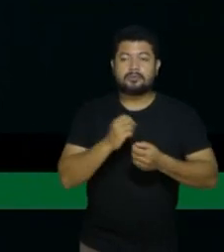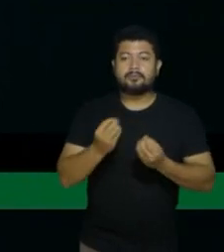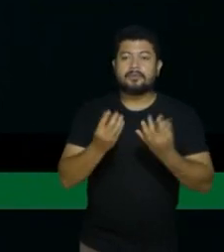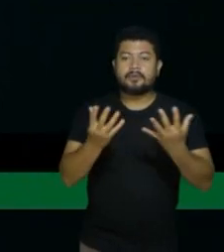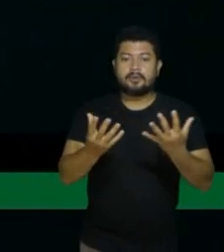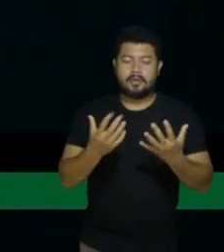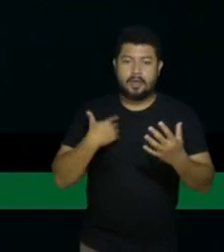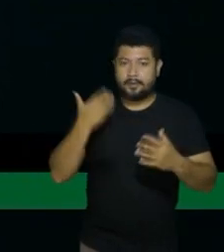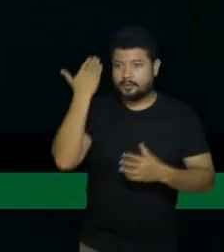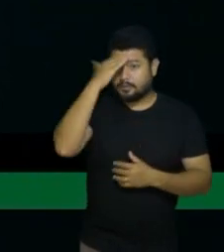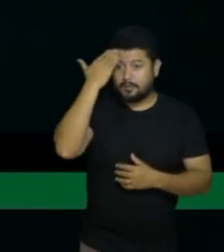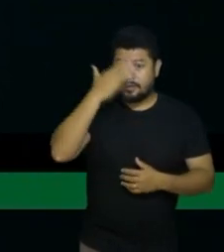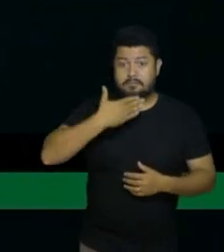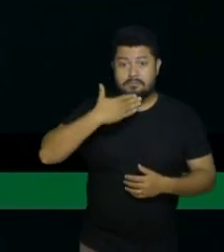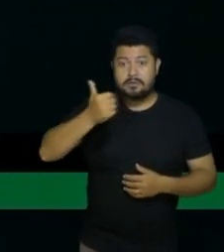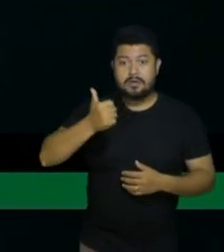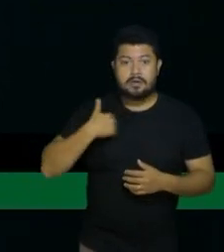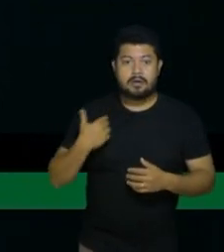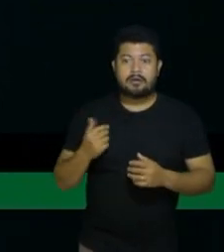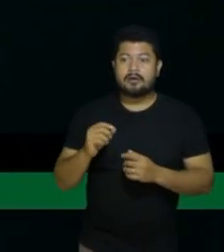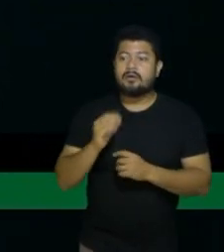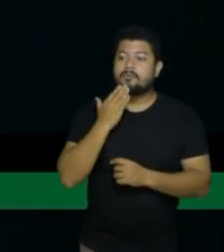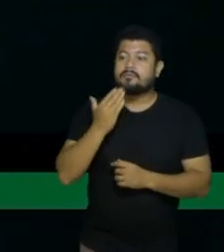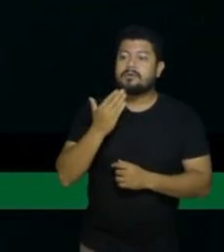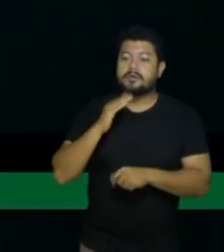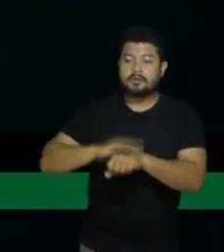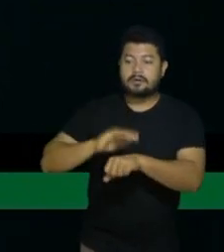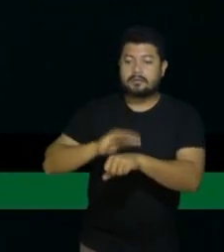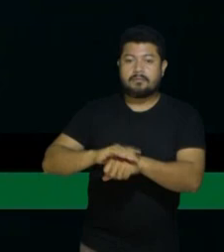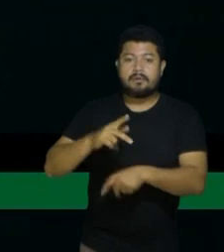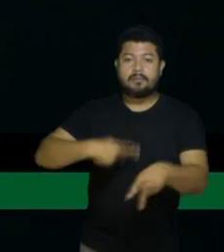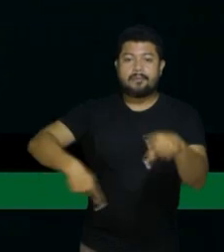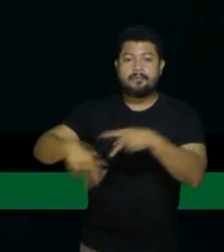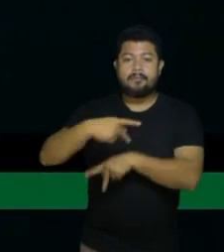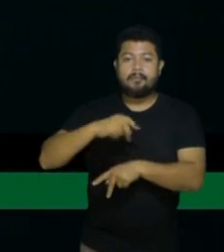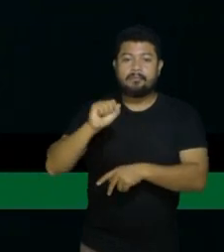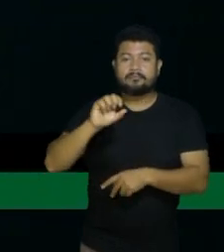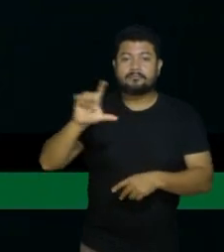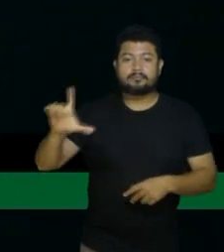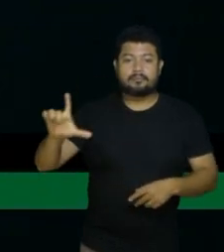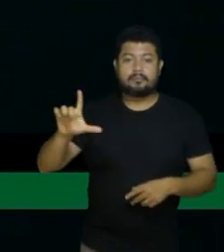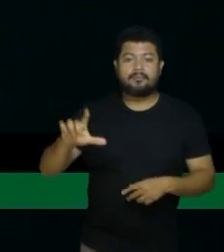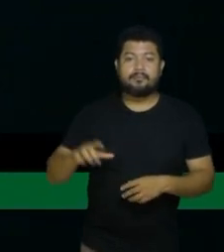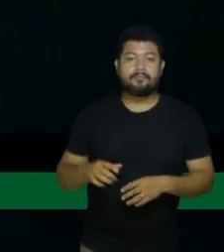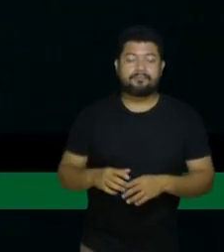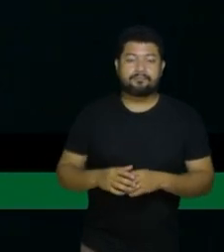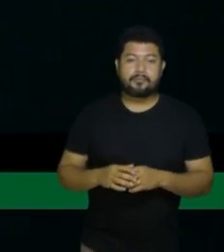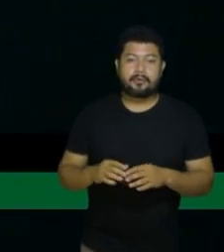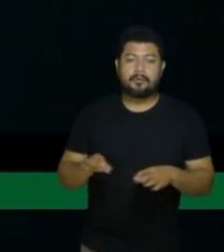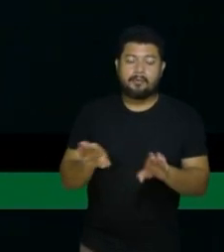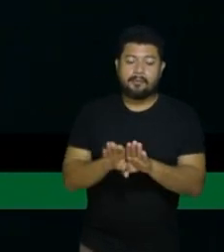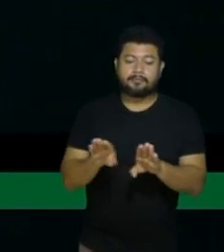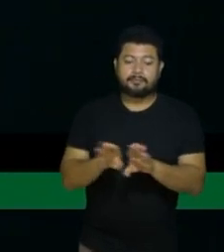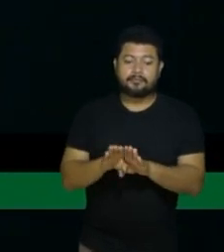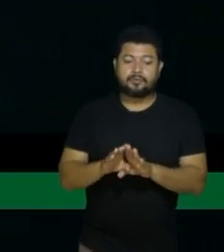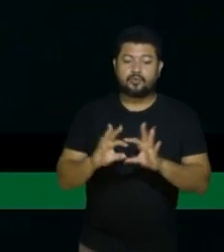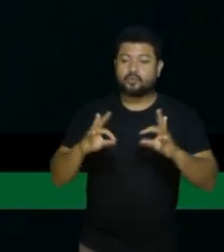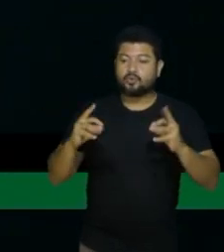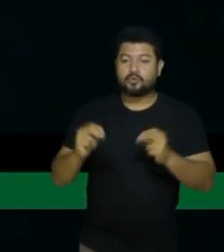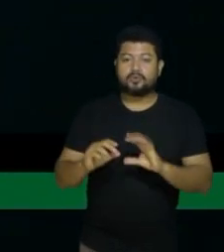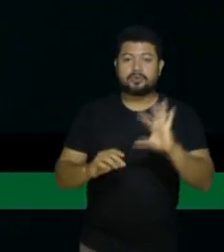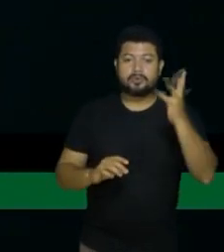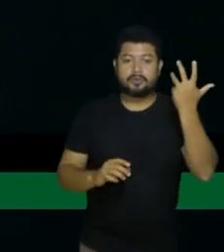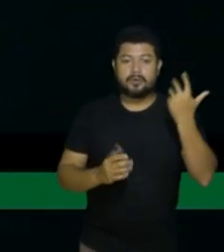demandas da população de Blumenau e em meio a tudo o que está acontecendo no nosso estado vizinho do Rio Grande do